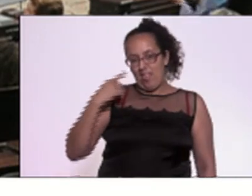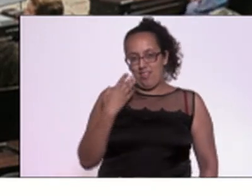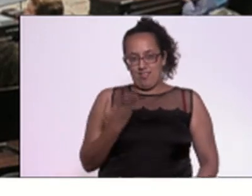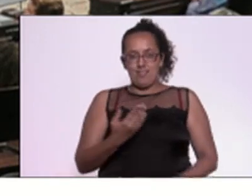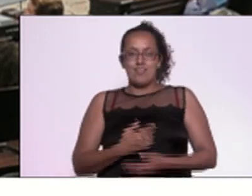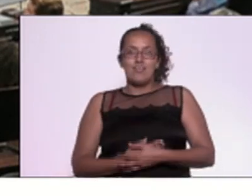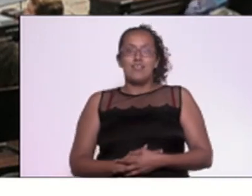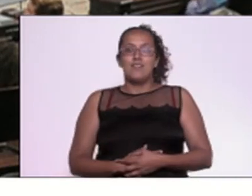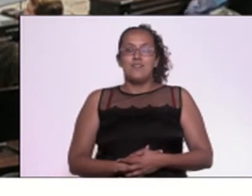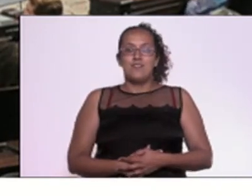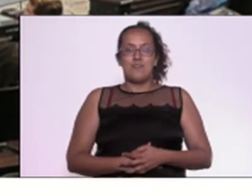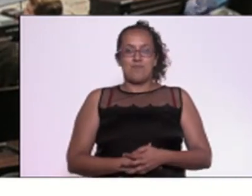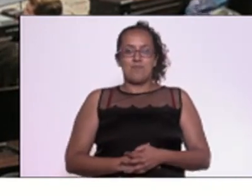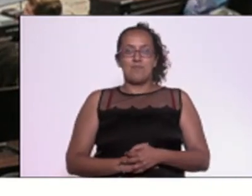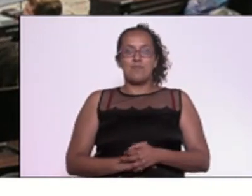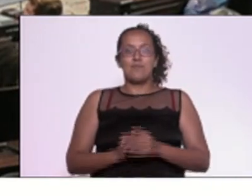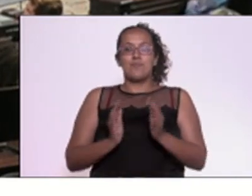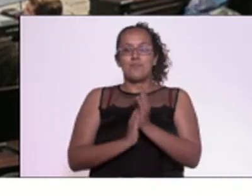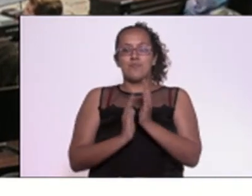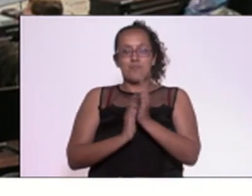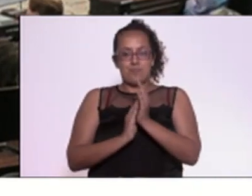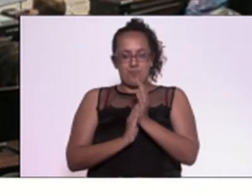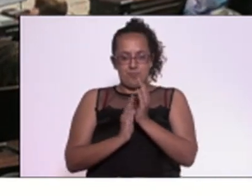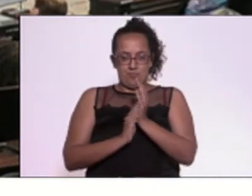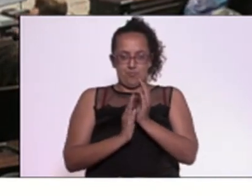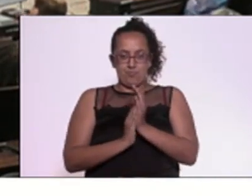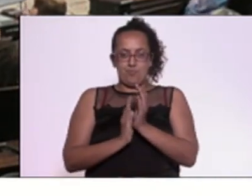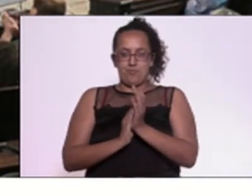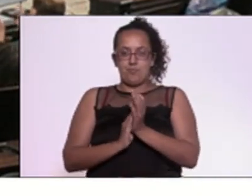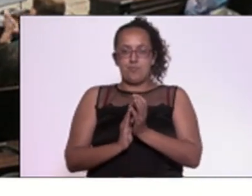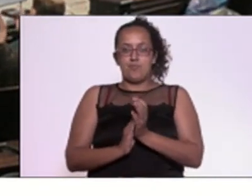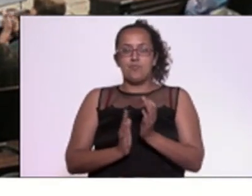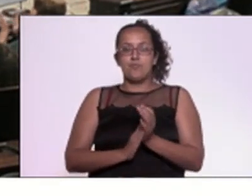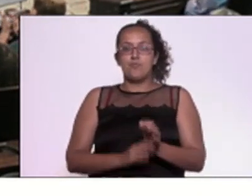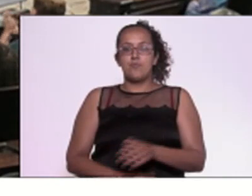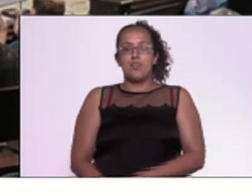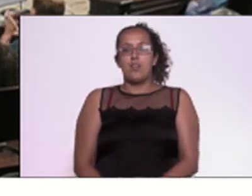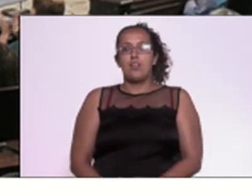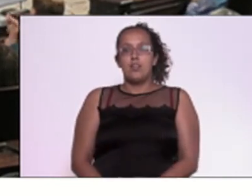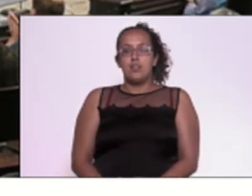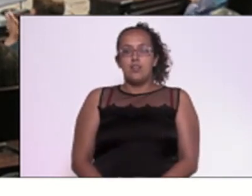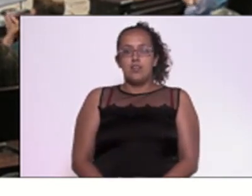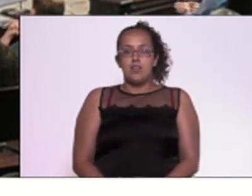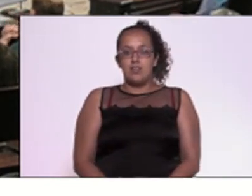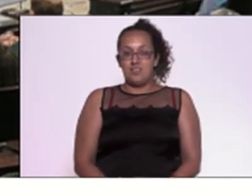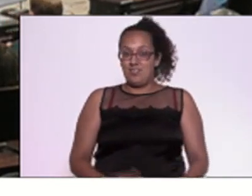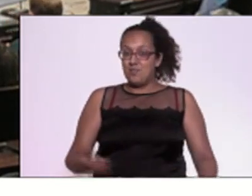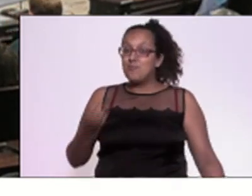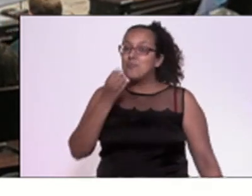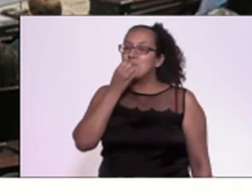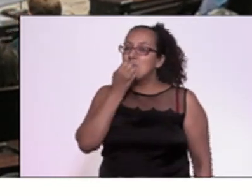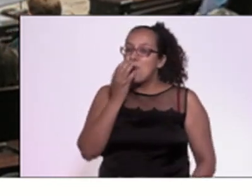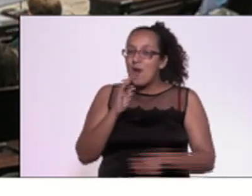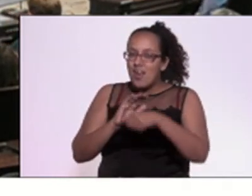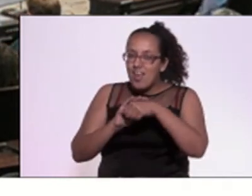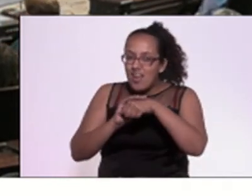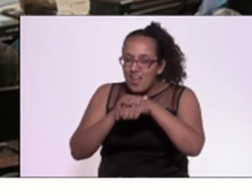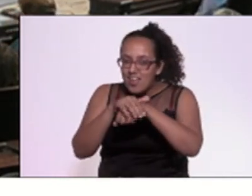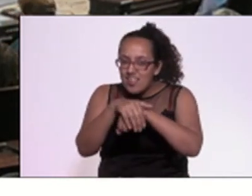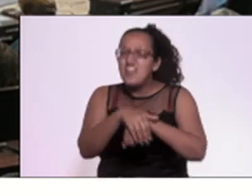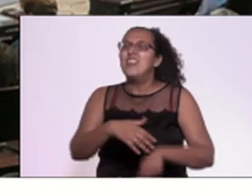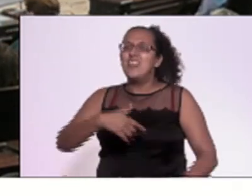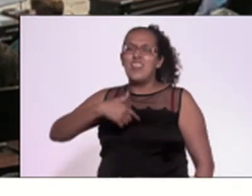te dê aí pelo menos mais uns 100 anos, para você curtir essa medalha Tiradentes e poder envolver as pessoas em projetos como o que você